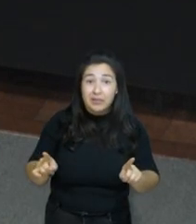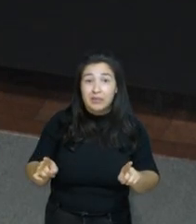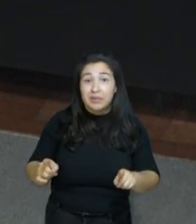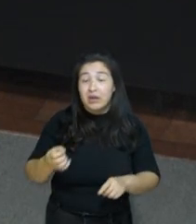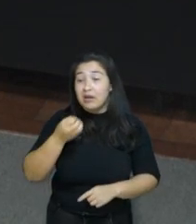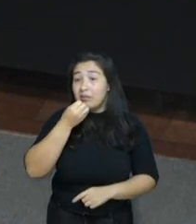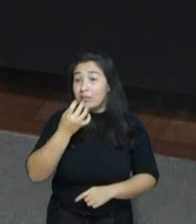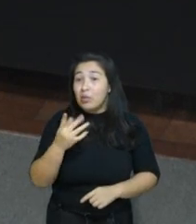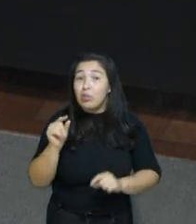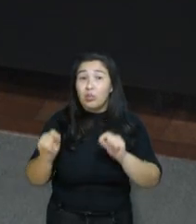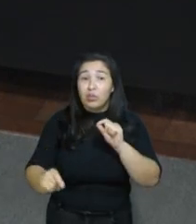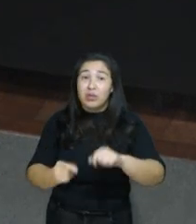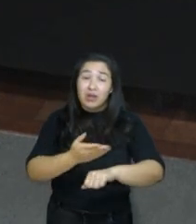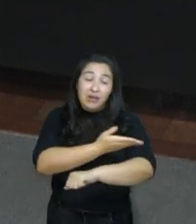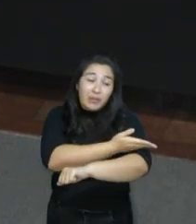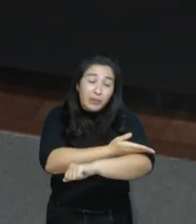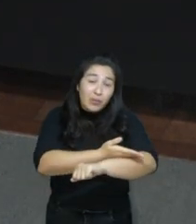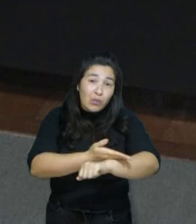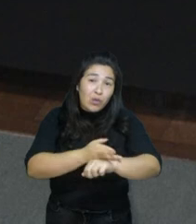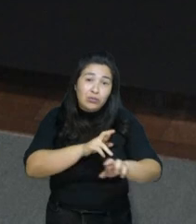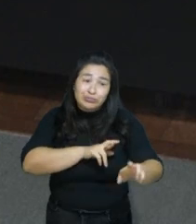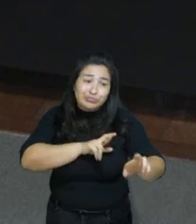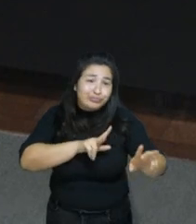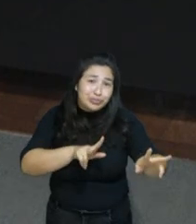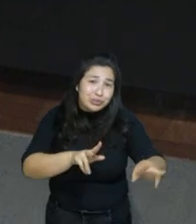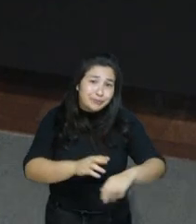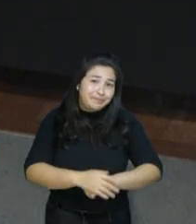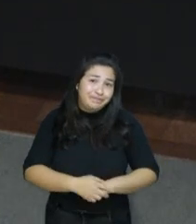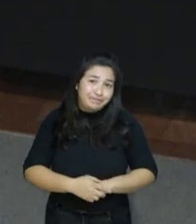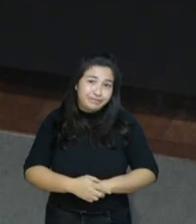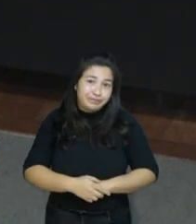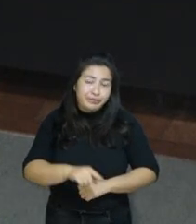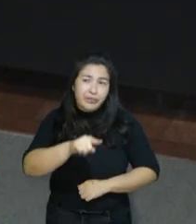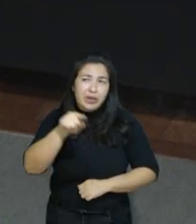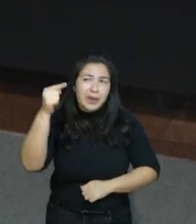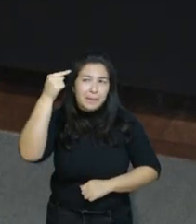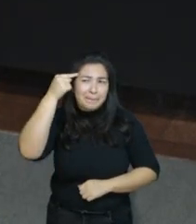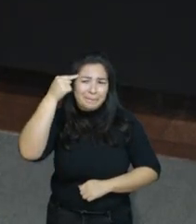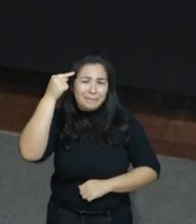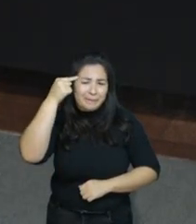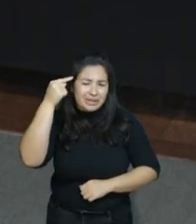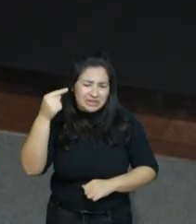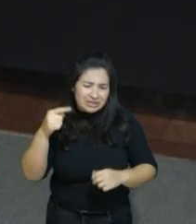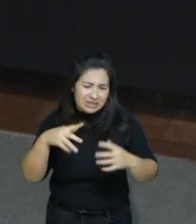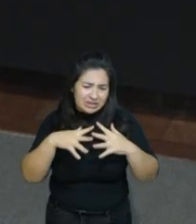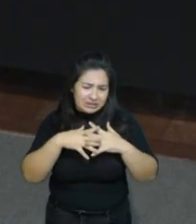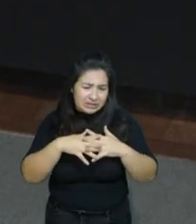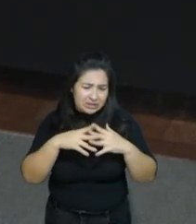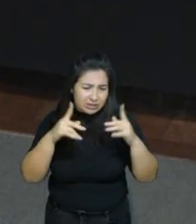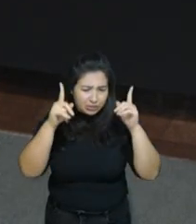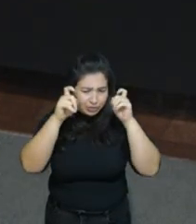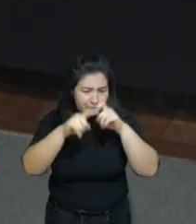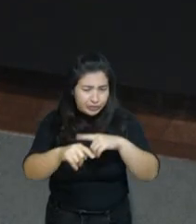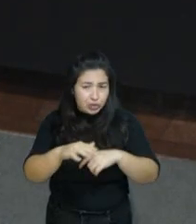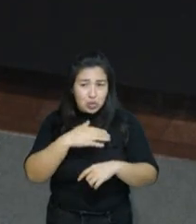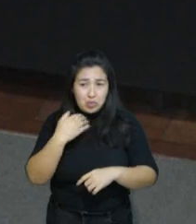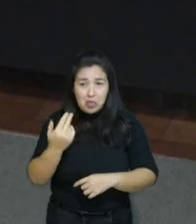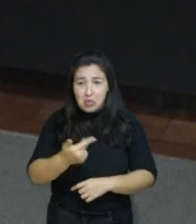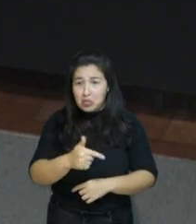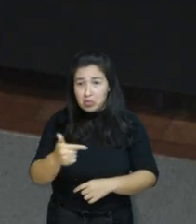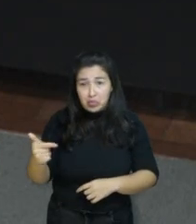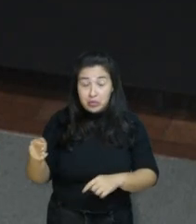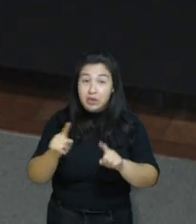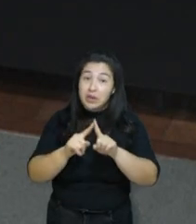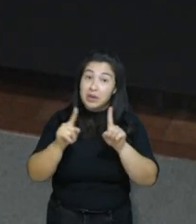verdade, entende? Então, se a população pensar dessa forma, é complicado, porque você fica assim, mas nunca mais morreu ninguém, embora as